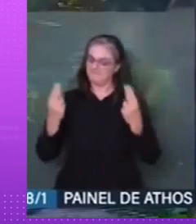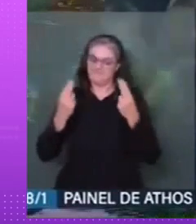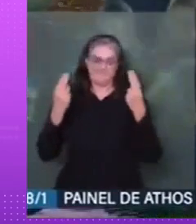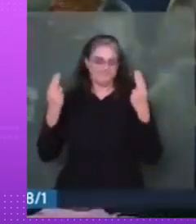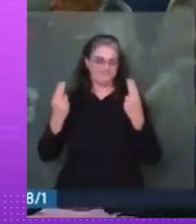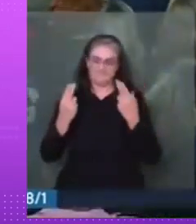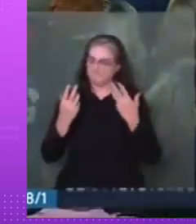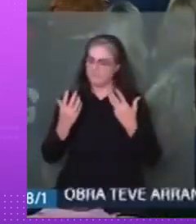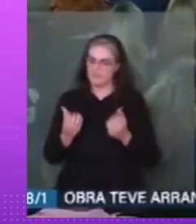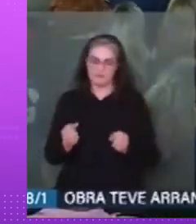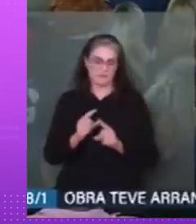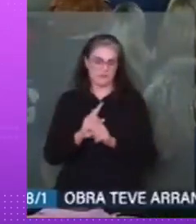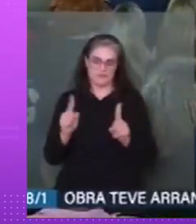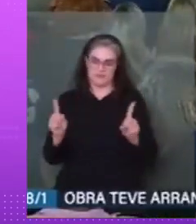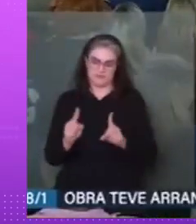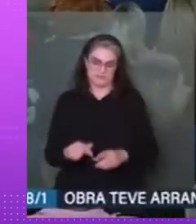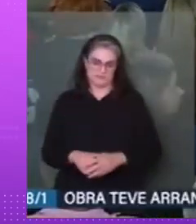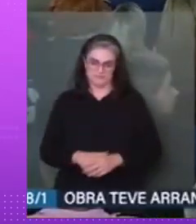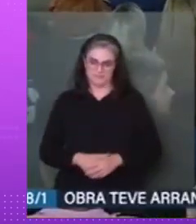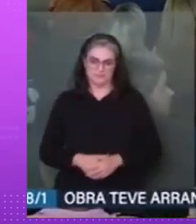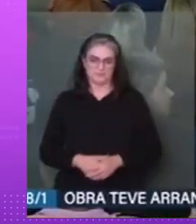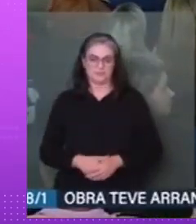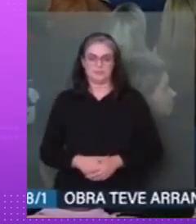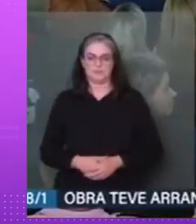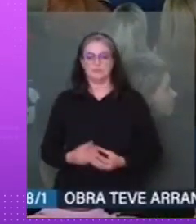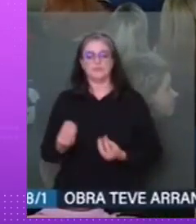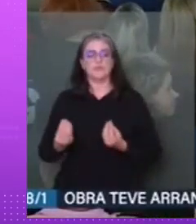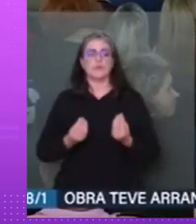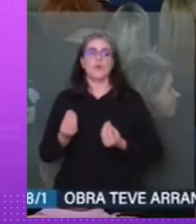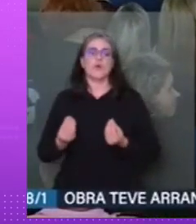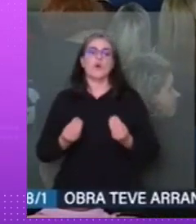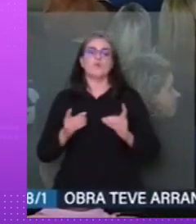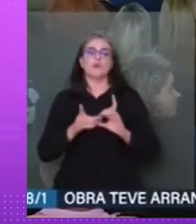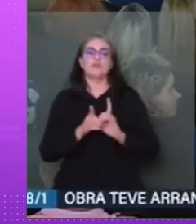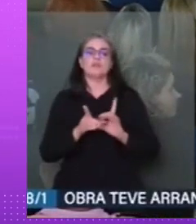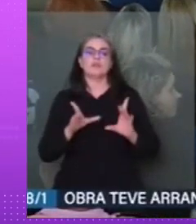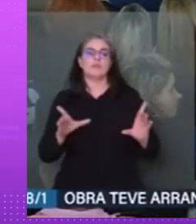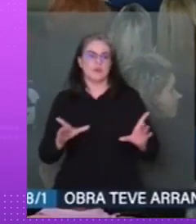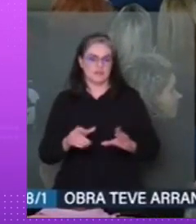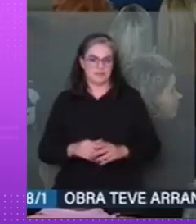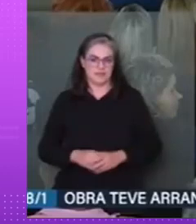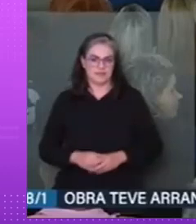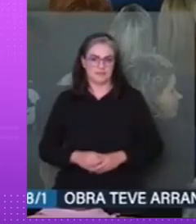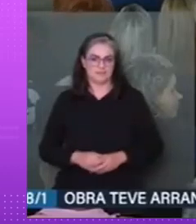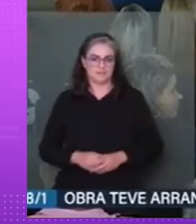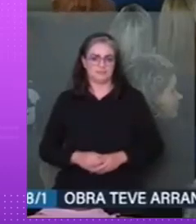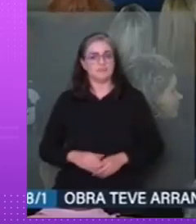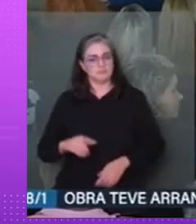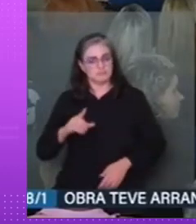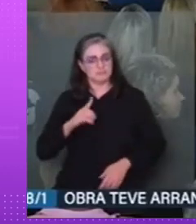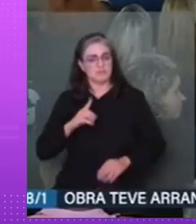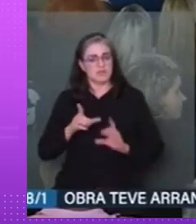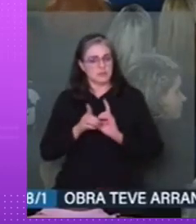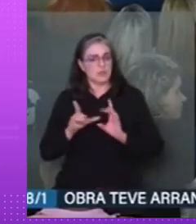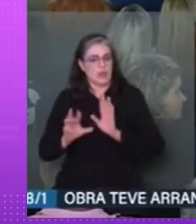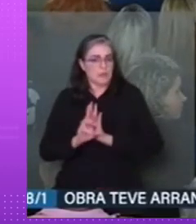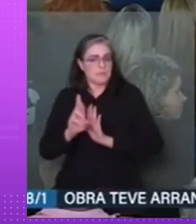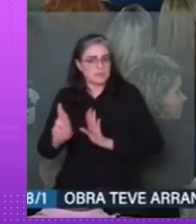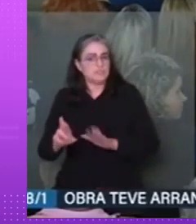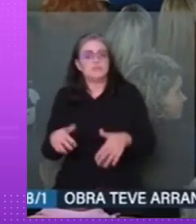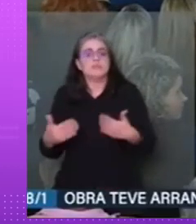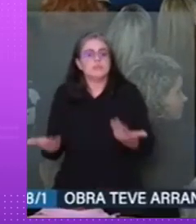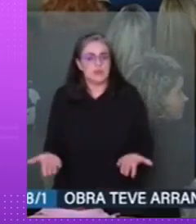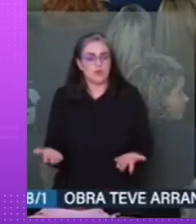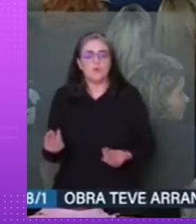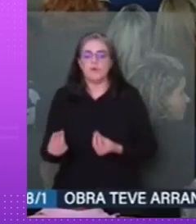Institucional, ou seja, justamente a pessoa ali responsável por toda a segurança, assim como também, né, o Ministério da Justiça e todas as forças de